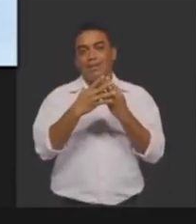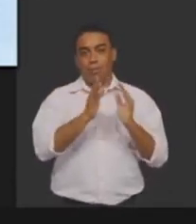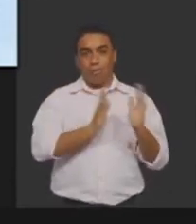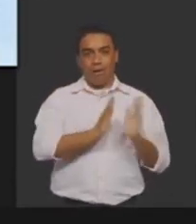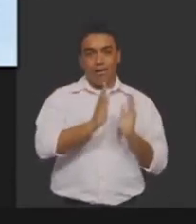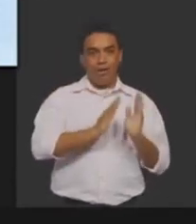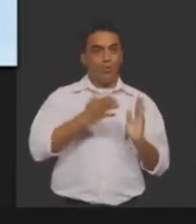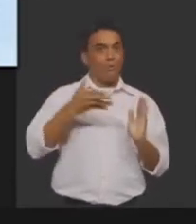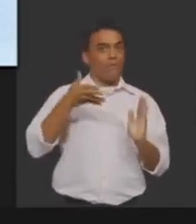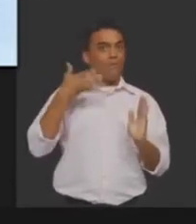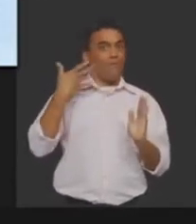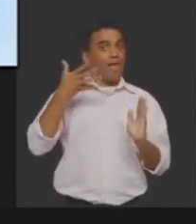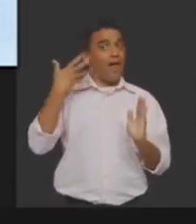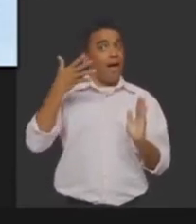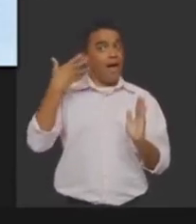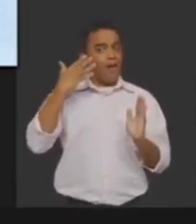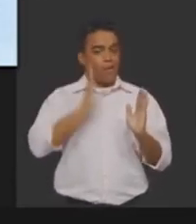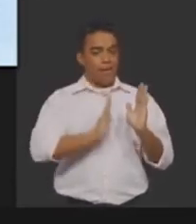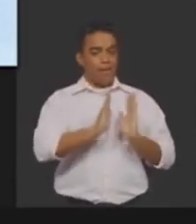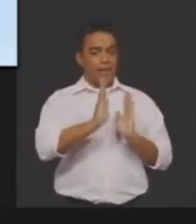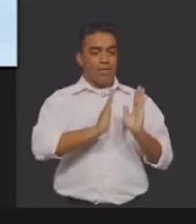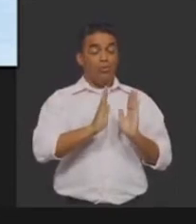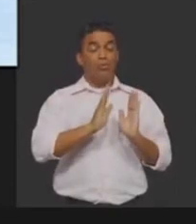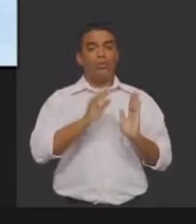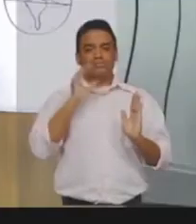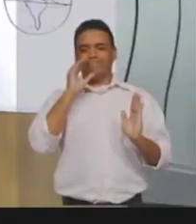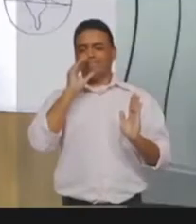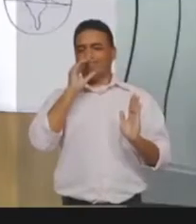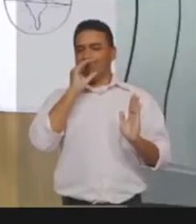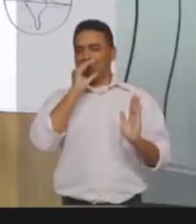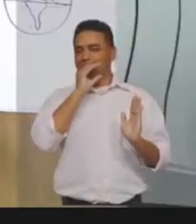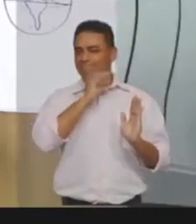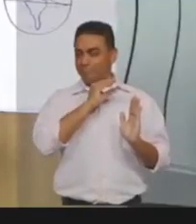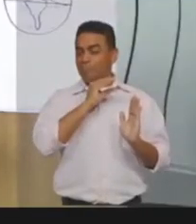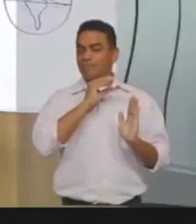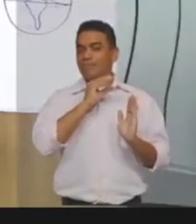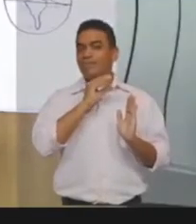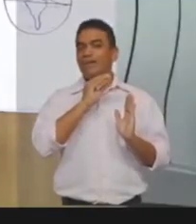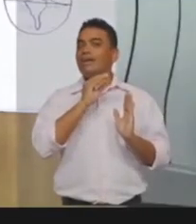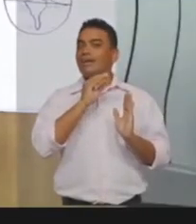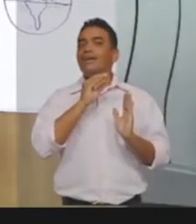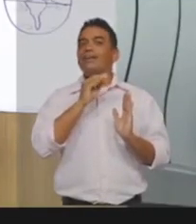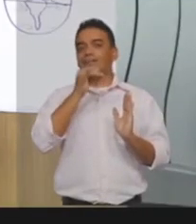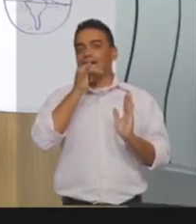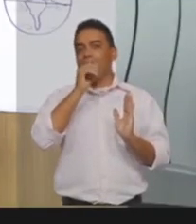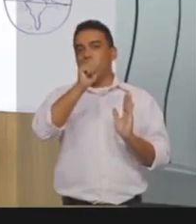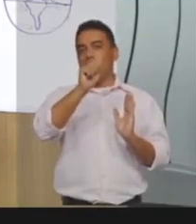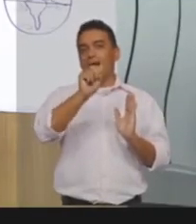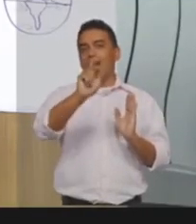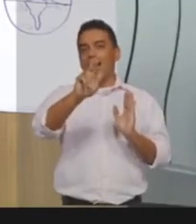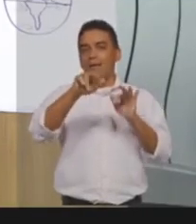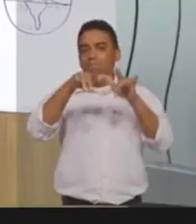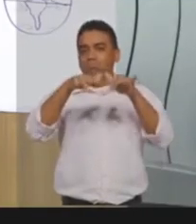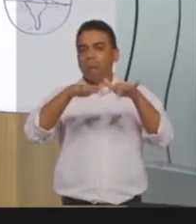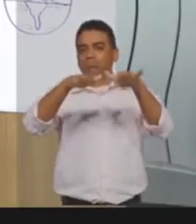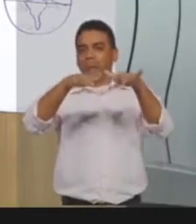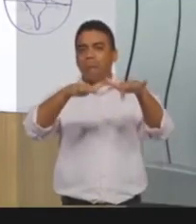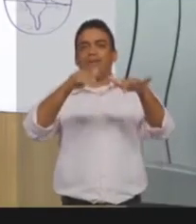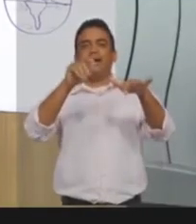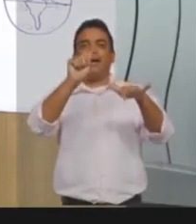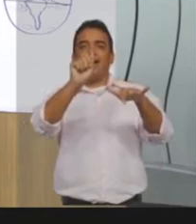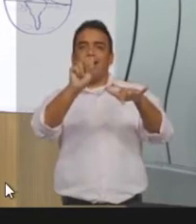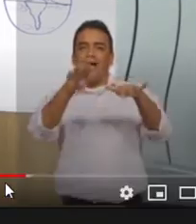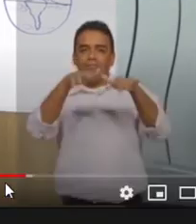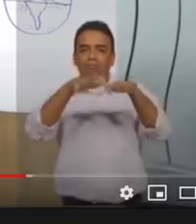verão é caracterizado por ser mais quente, você tem uma movimentação também dessas massas de ar quente bem maior no